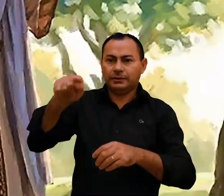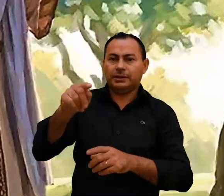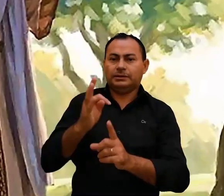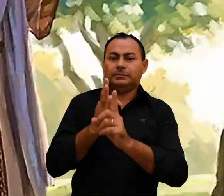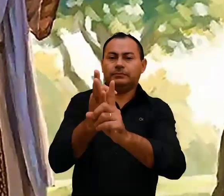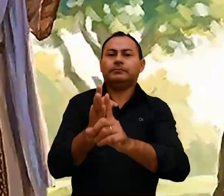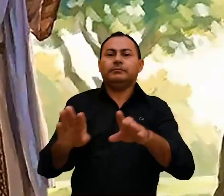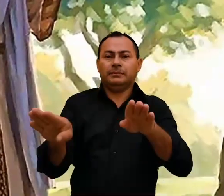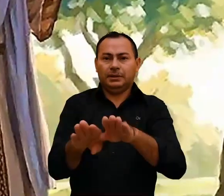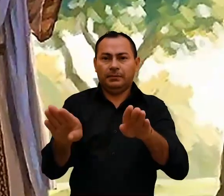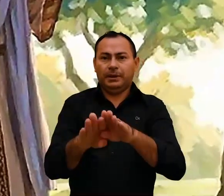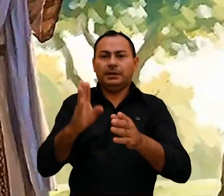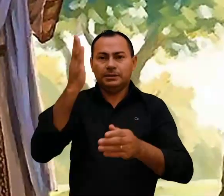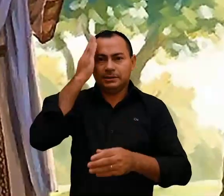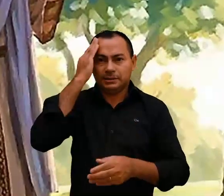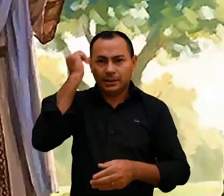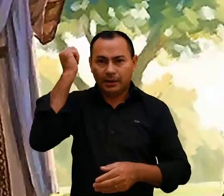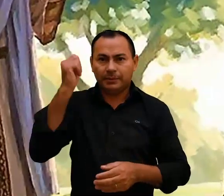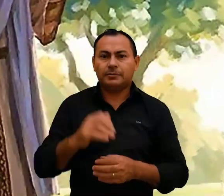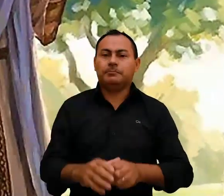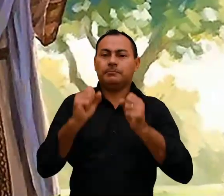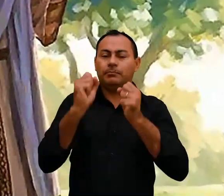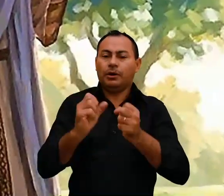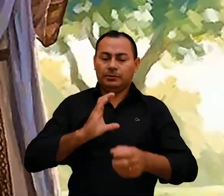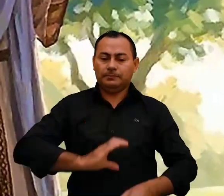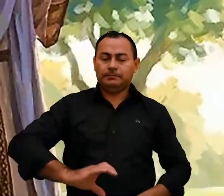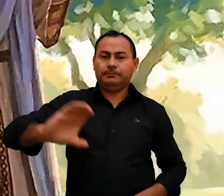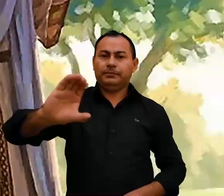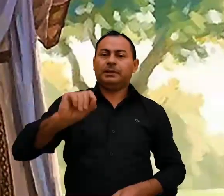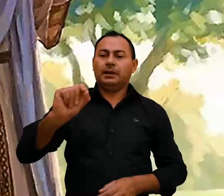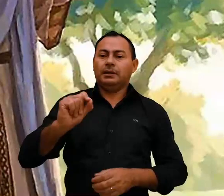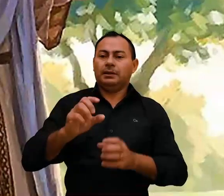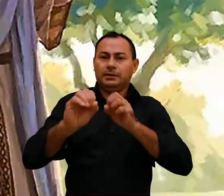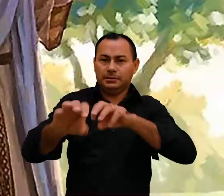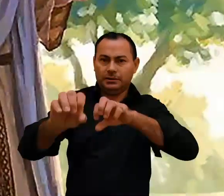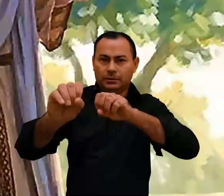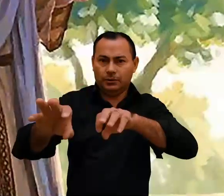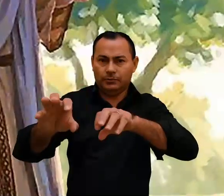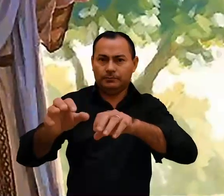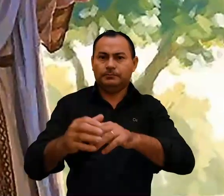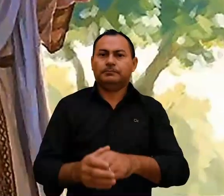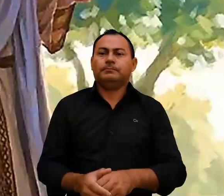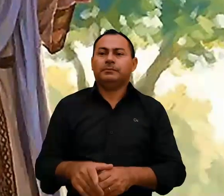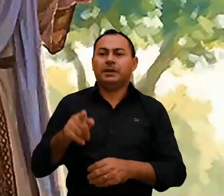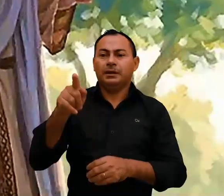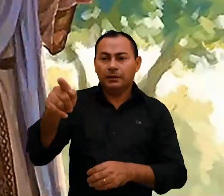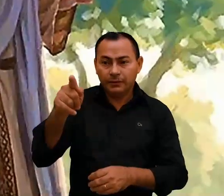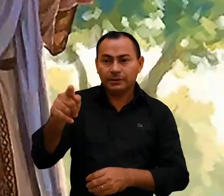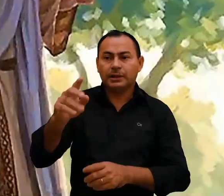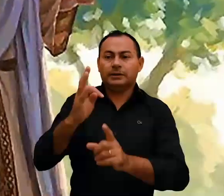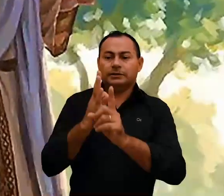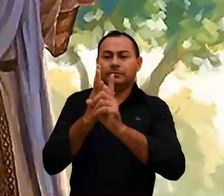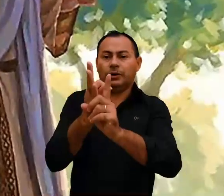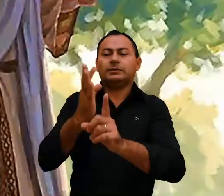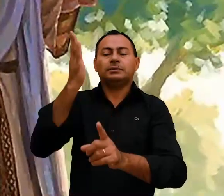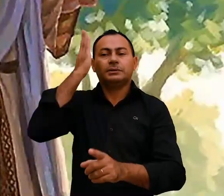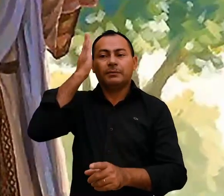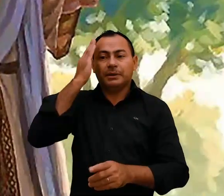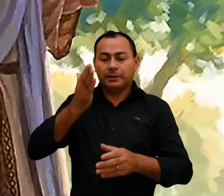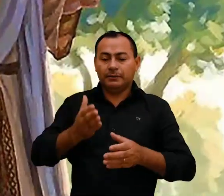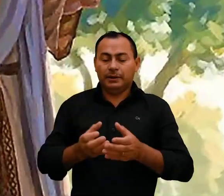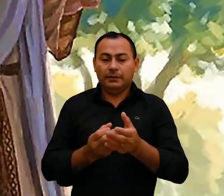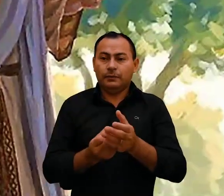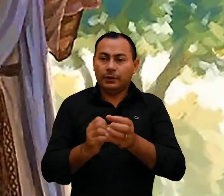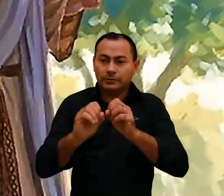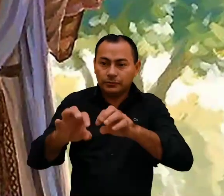são ensinamento para você e também sabe que pode confiar em quem as ensinou você sabe